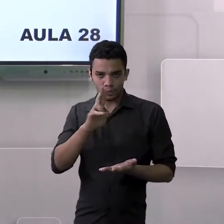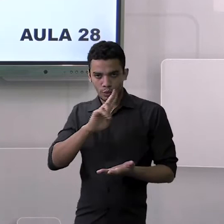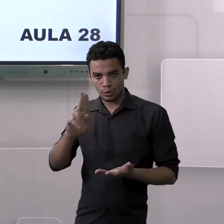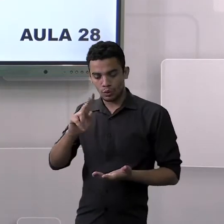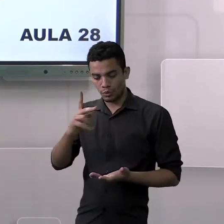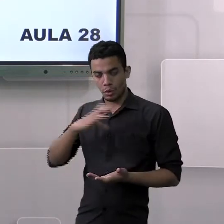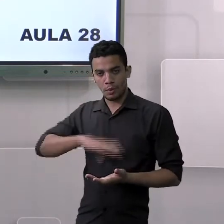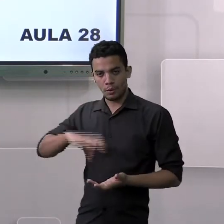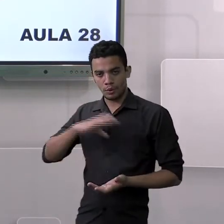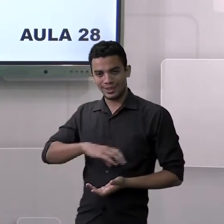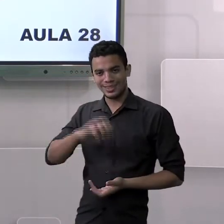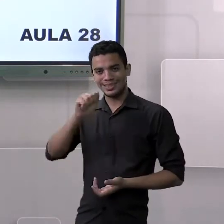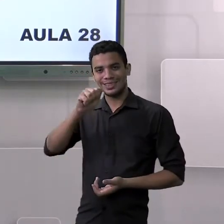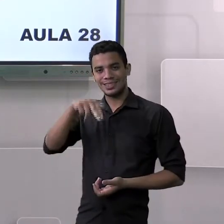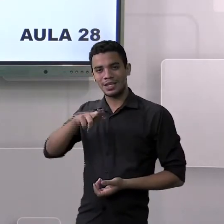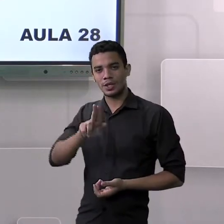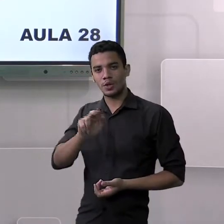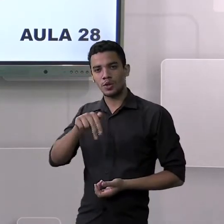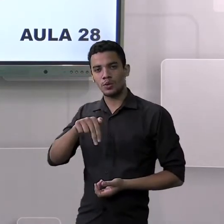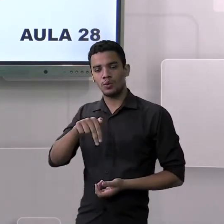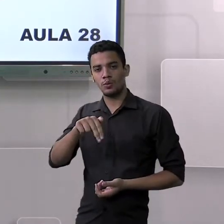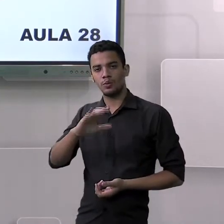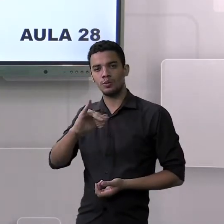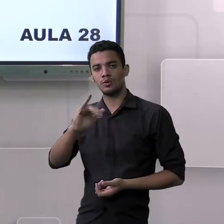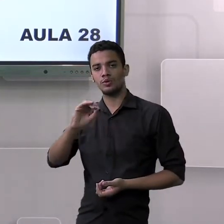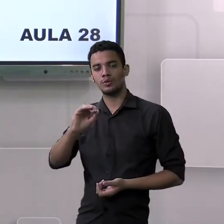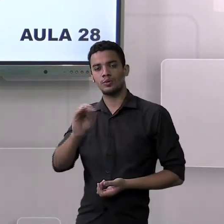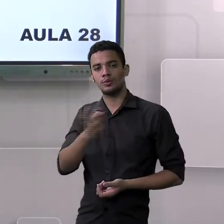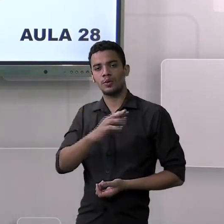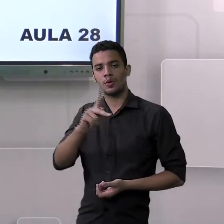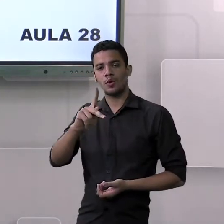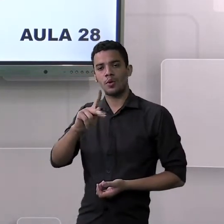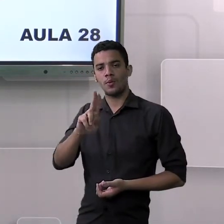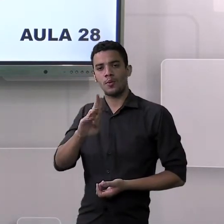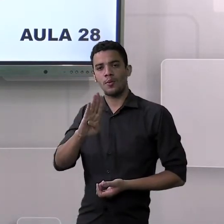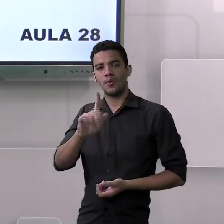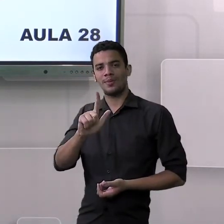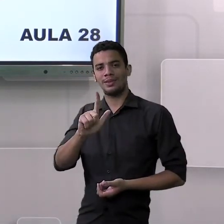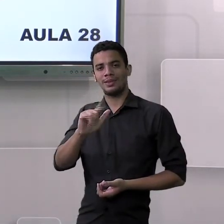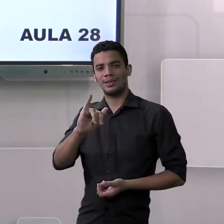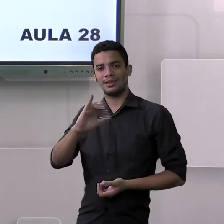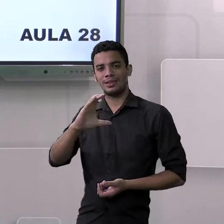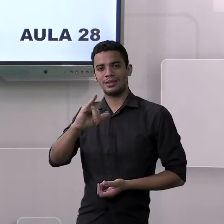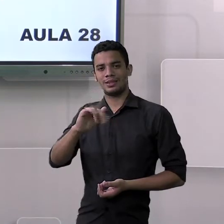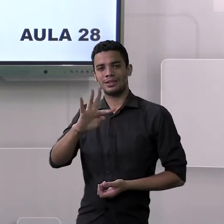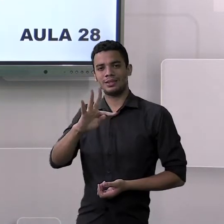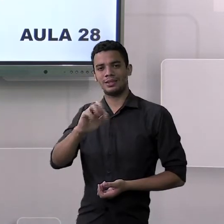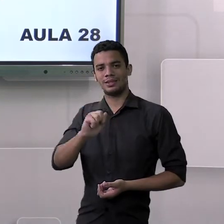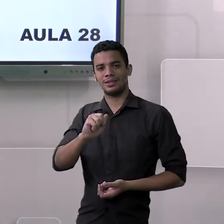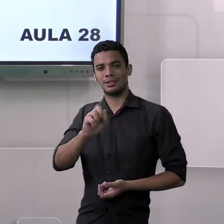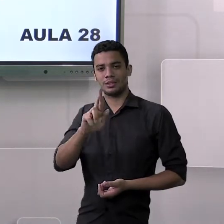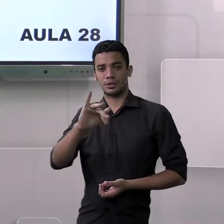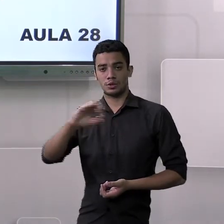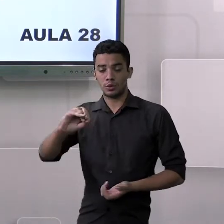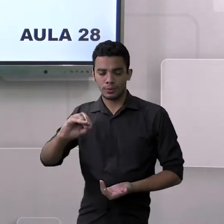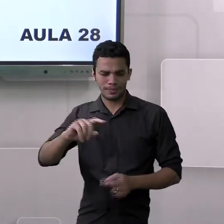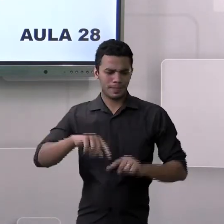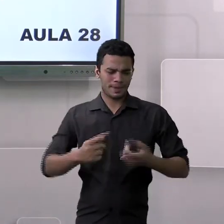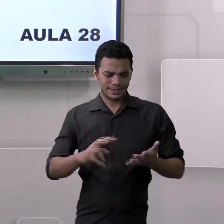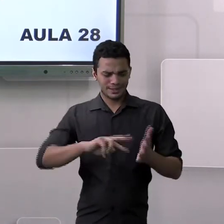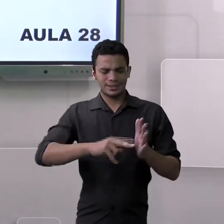né? Mas é bem aí próximo ao nosso cotidiano, ou seja, ao nosso dia a dia. O que vem a ser